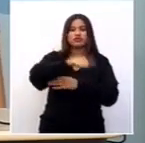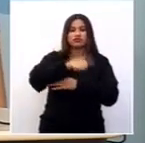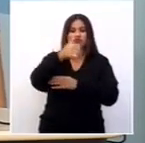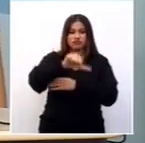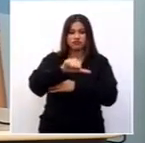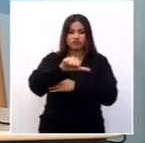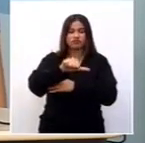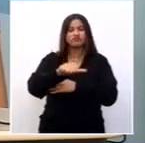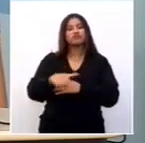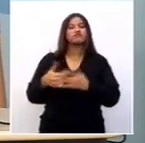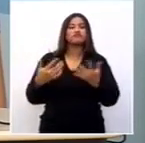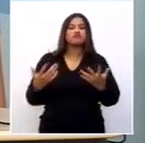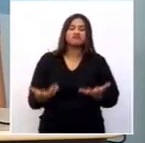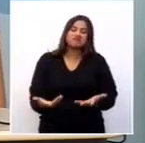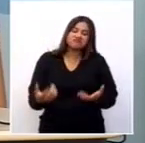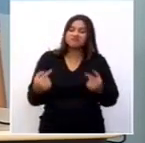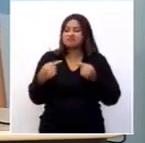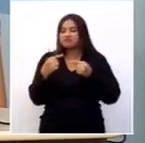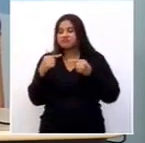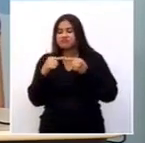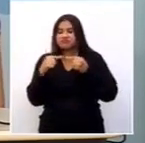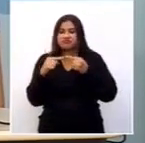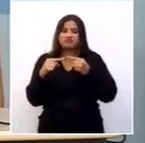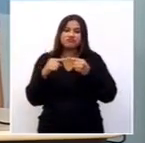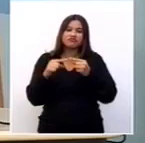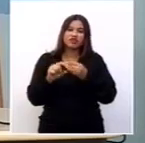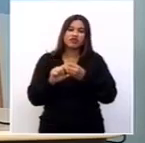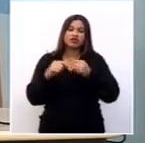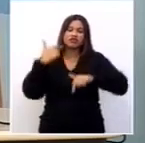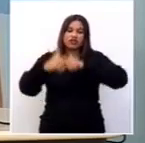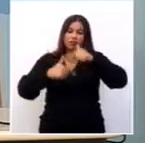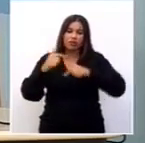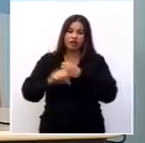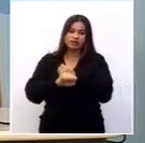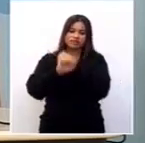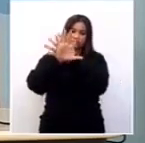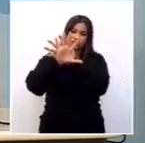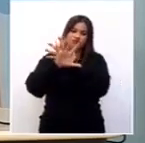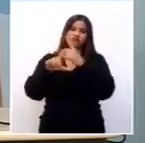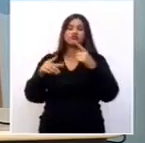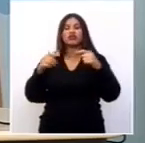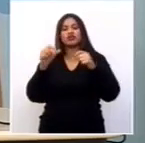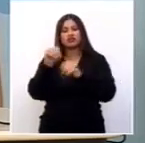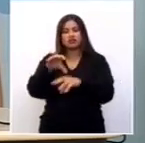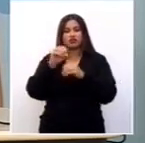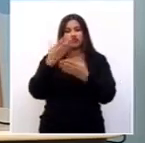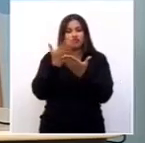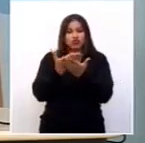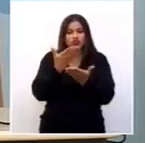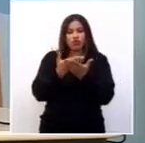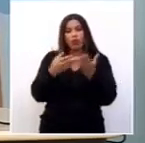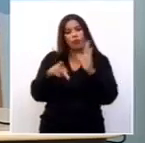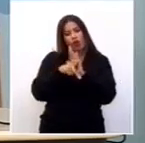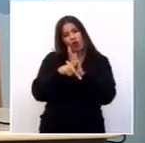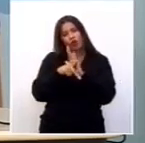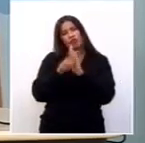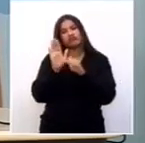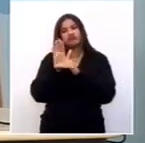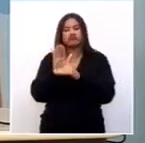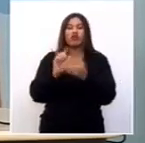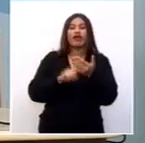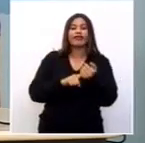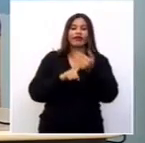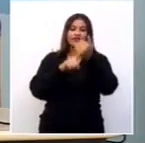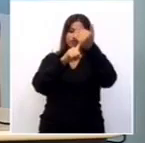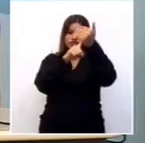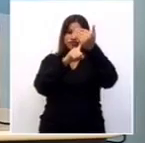avaliação em tempos de trabalho remoto e aulas mediadas por tecnologia. É importante ressaltar